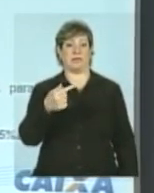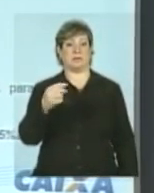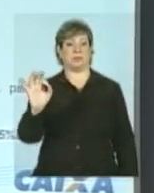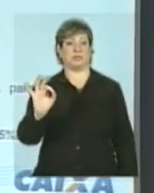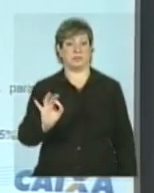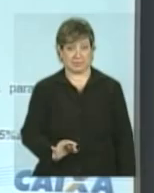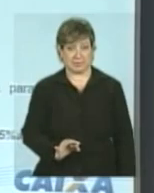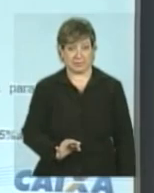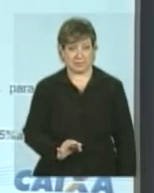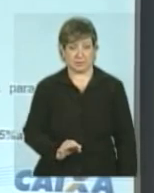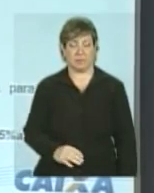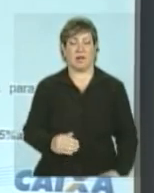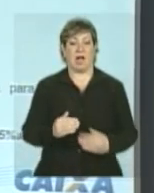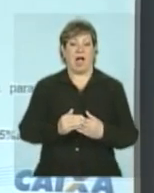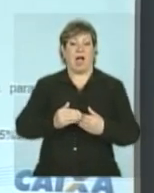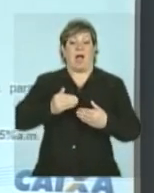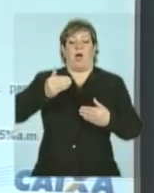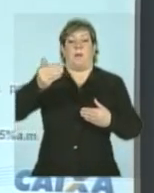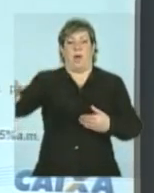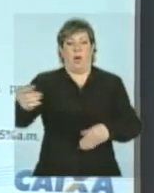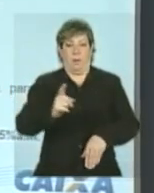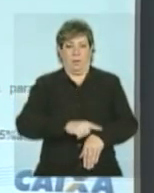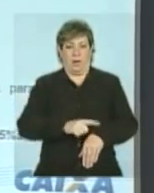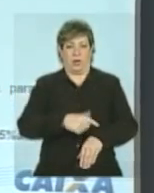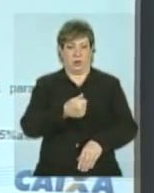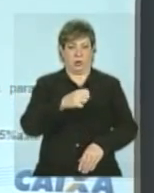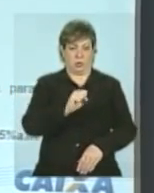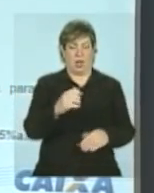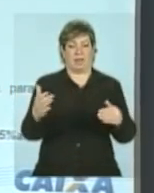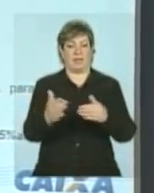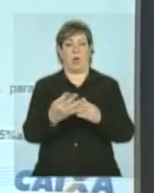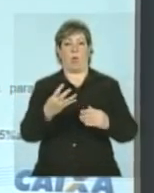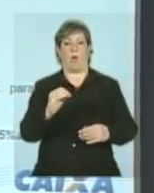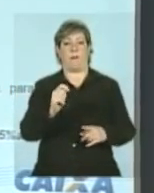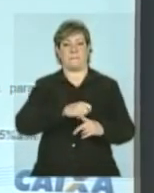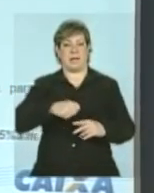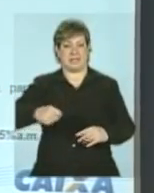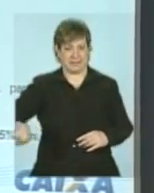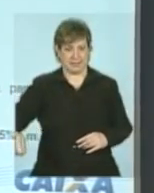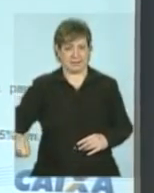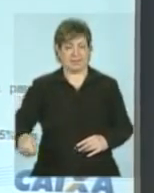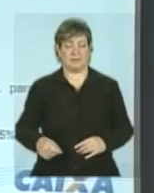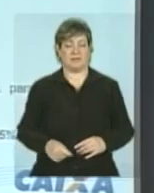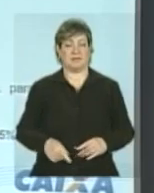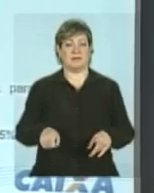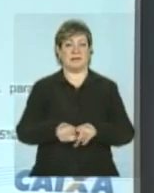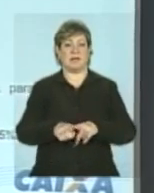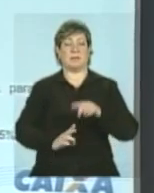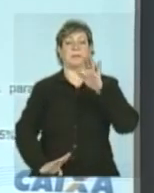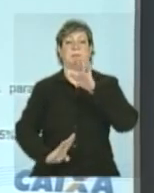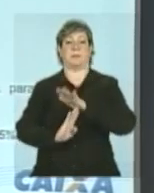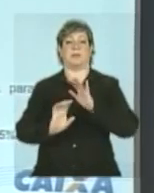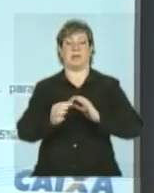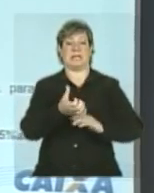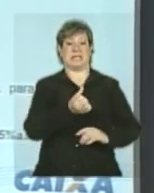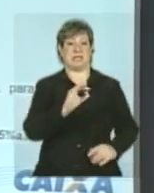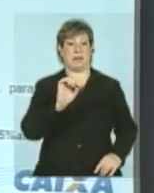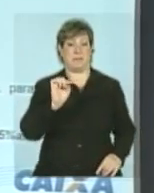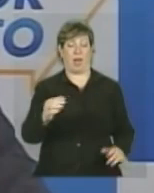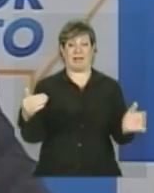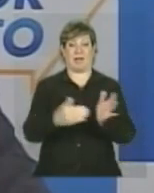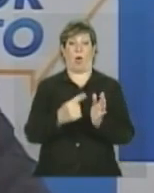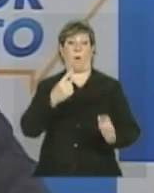68,7%, alongamos o prazo de 18 para 40 meses e os limites de 60 mil para